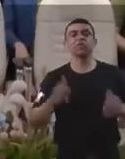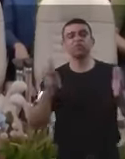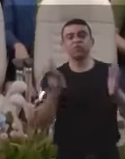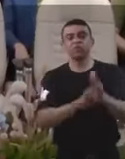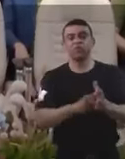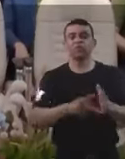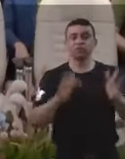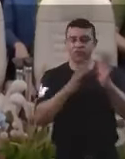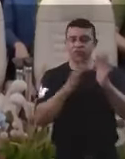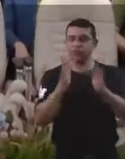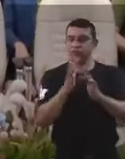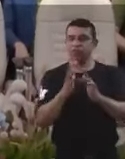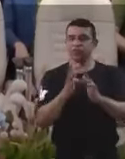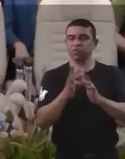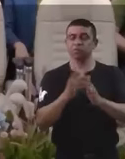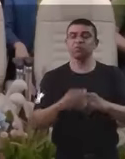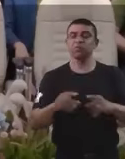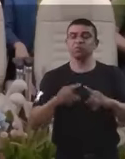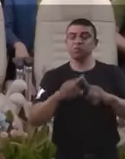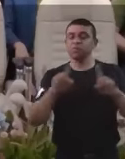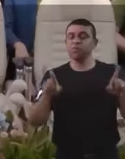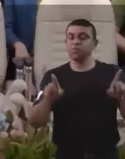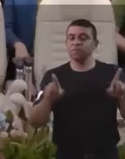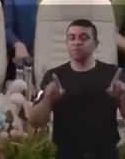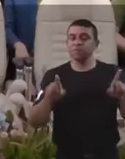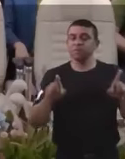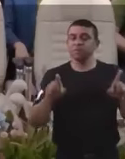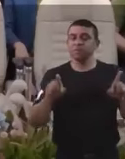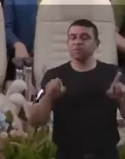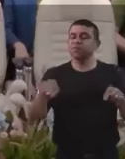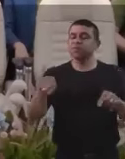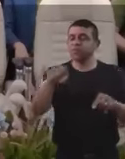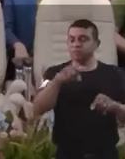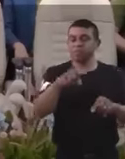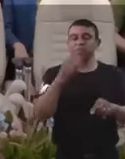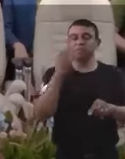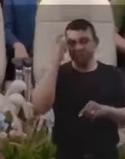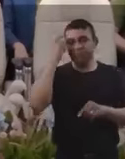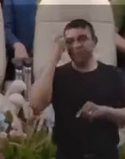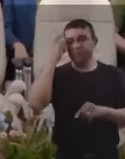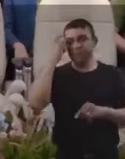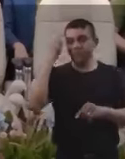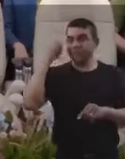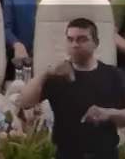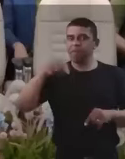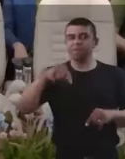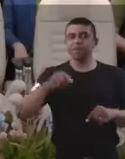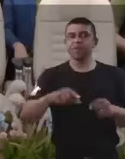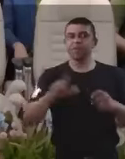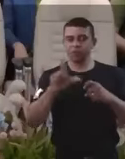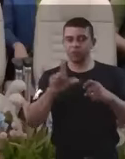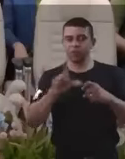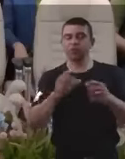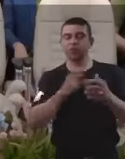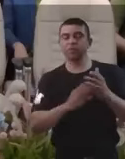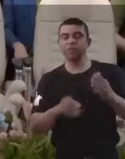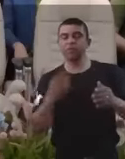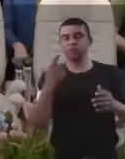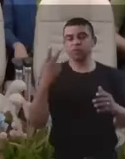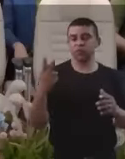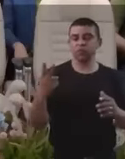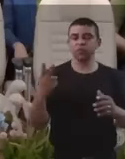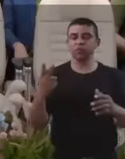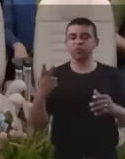12, Jesus tem um alvo específico. A multidão quer ouvi-lo. O versículo 1